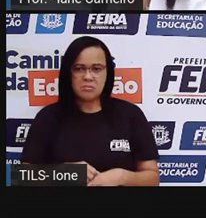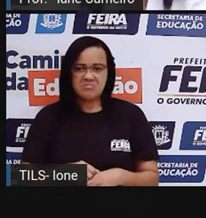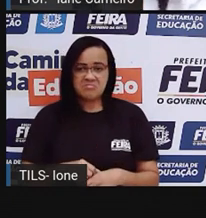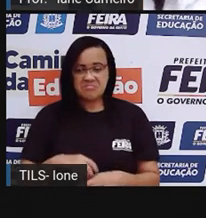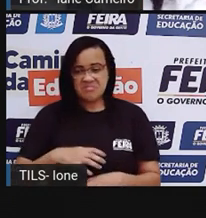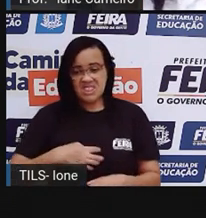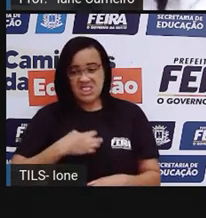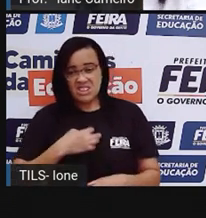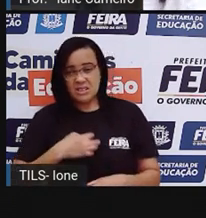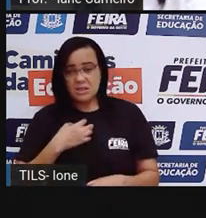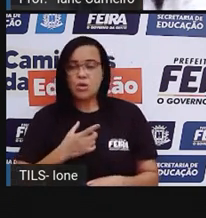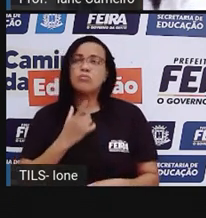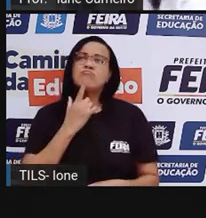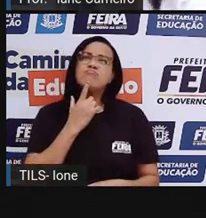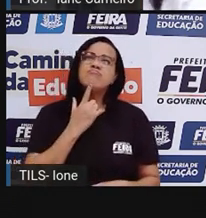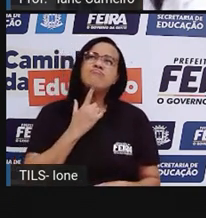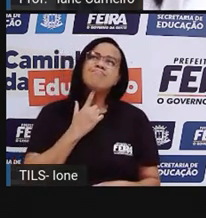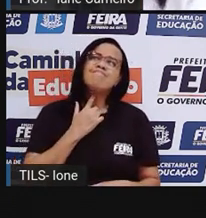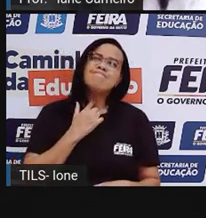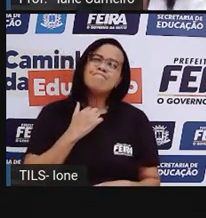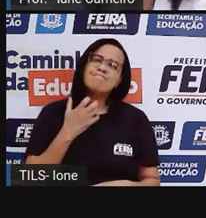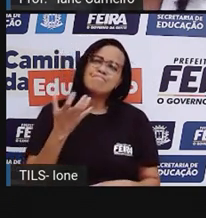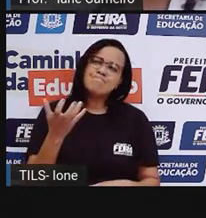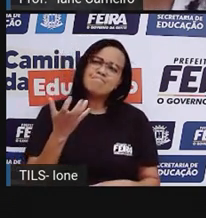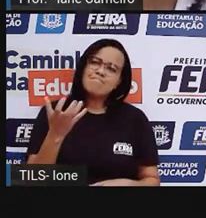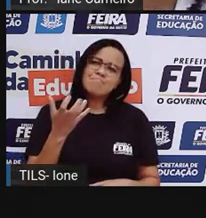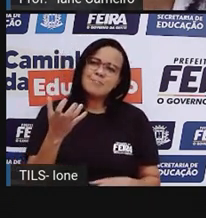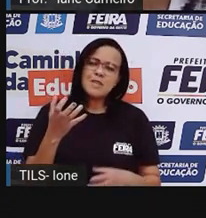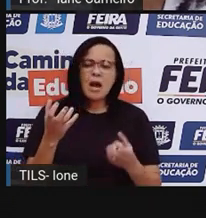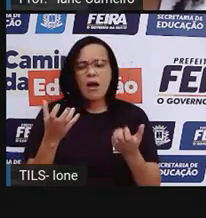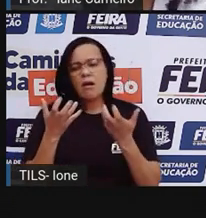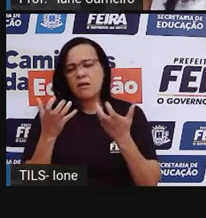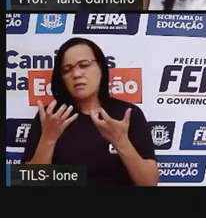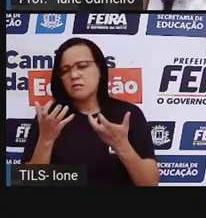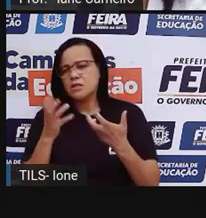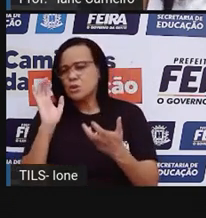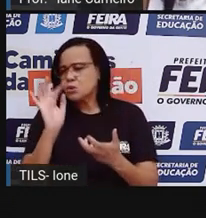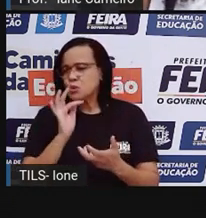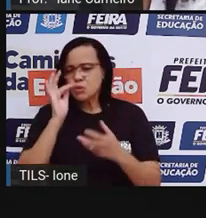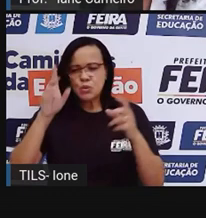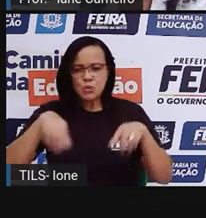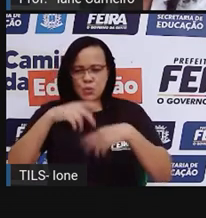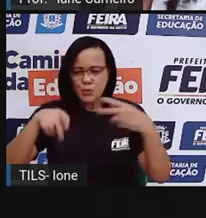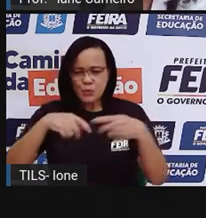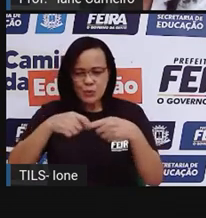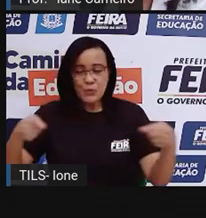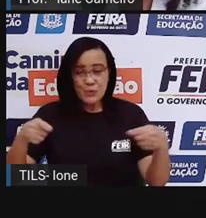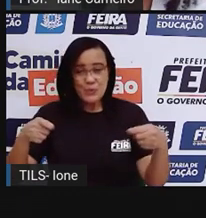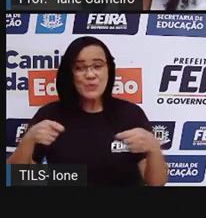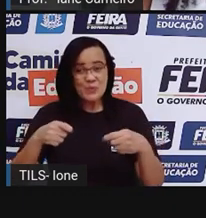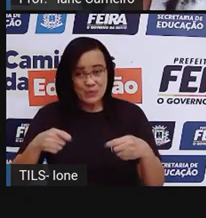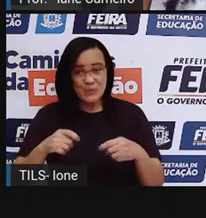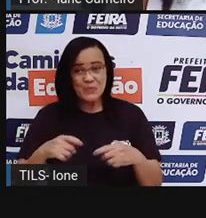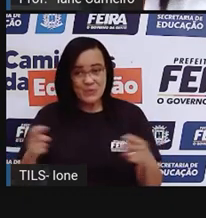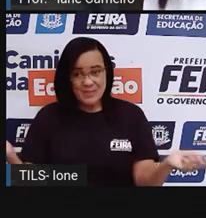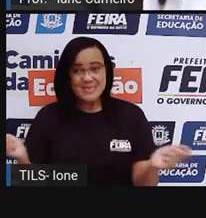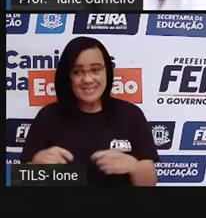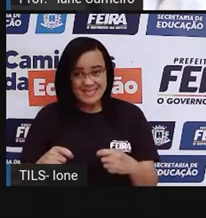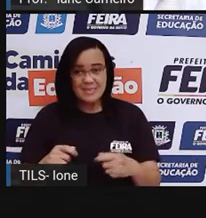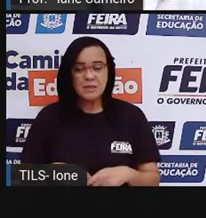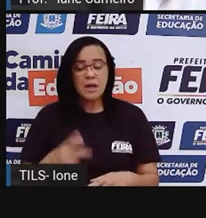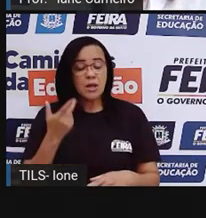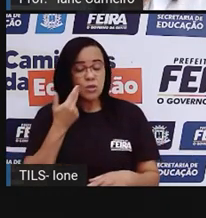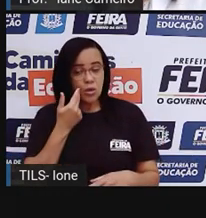você desejar, olha, eu queria tanto ganhar aquele presente. É normal, né? Como a prof colocou aqui, se